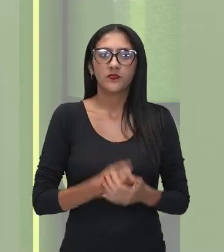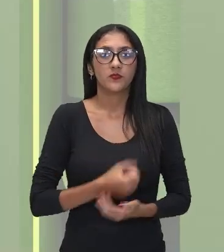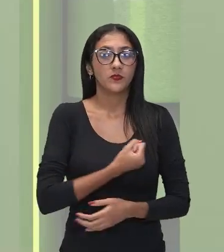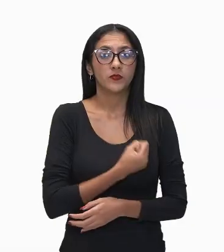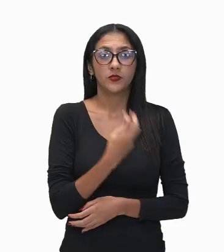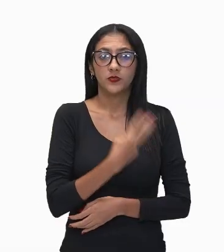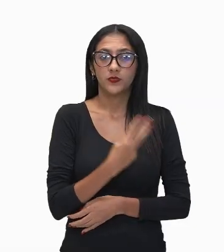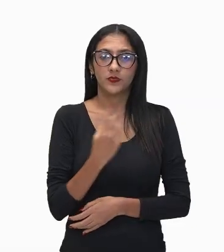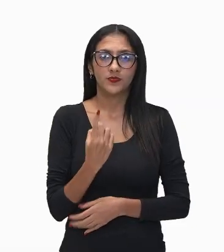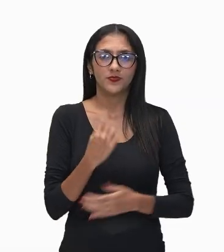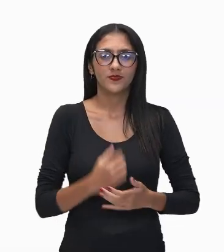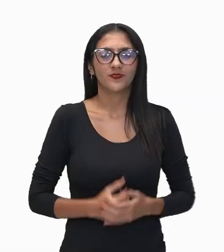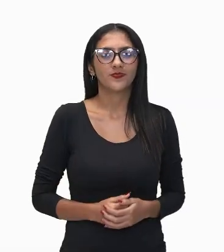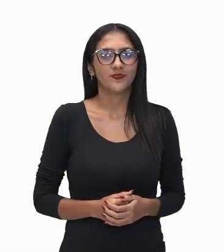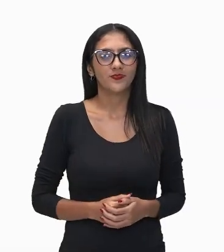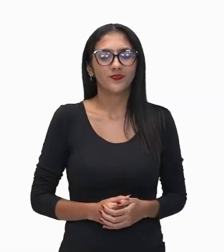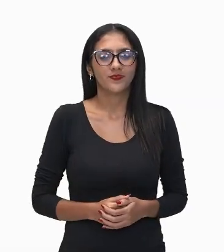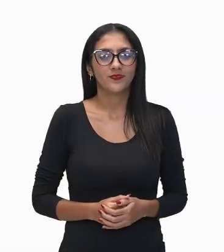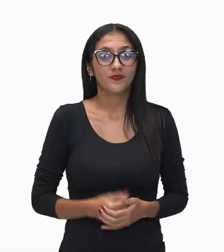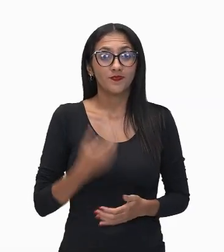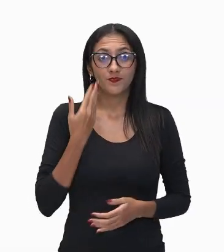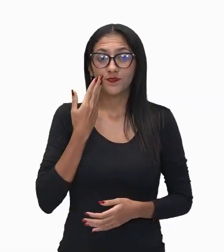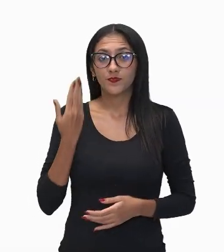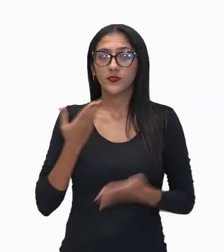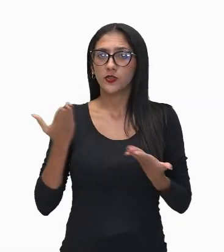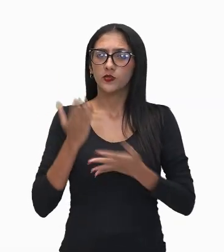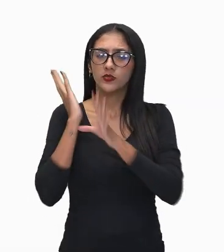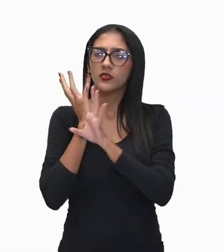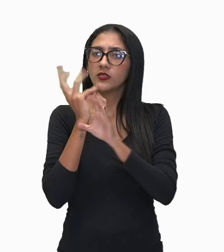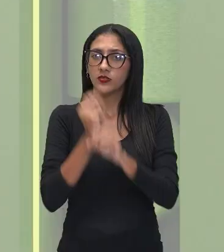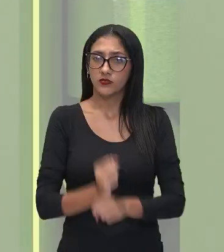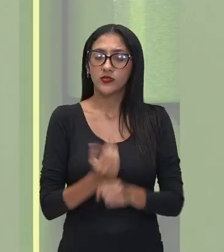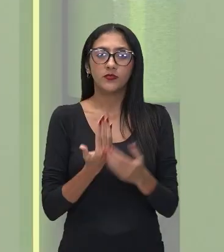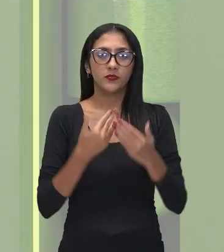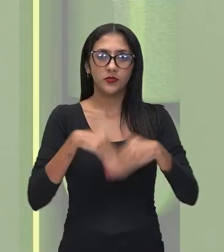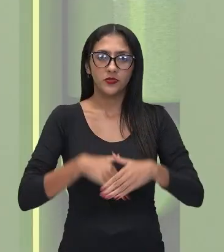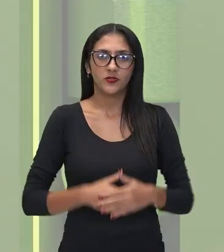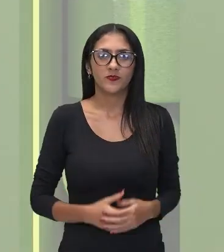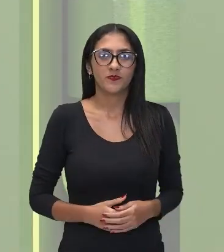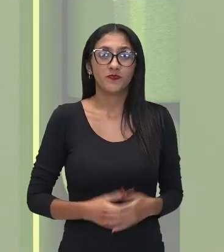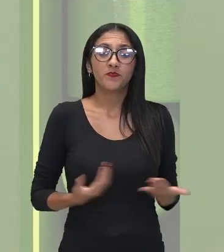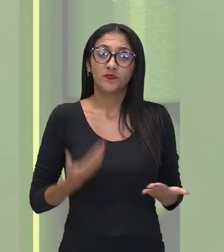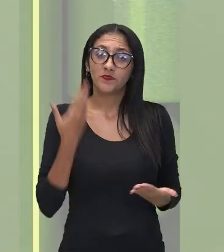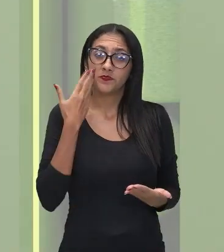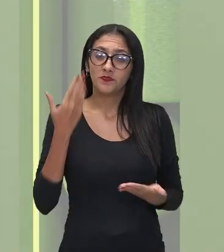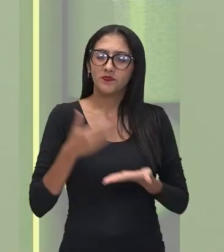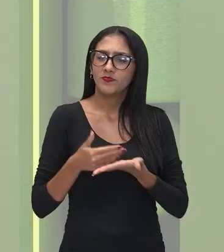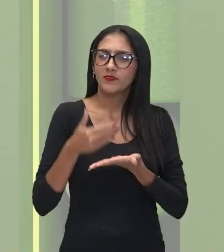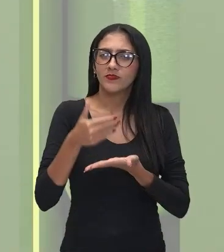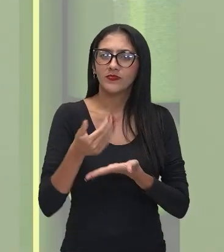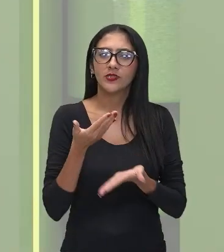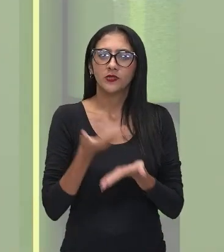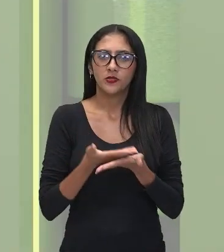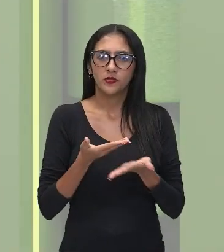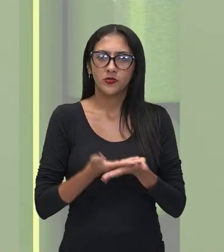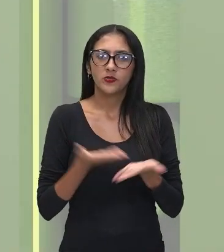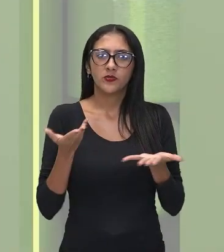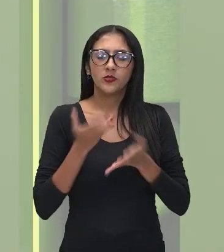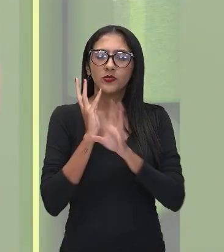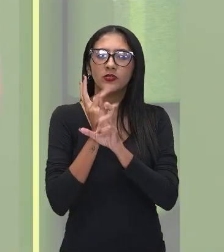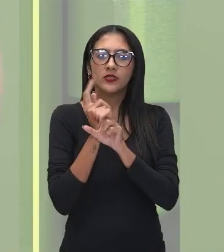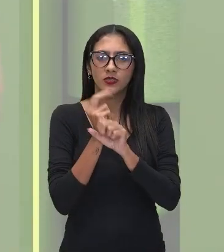31. É a revisão e avaliação. Então, vamos iniciar a